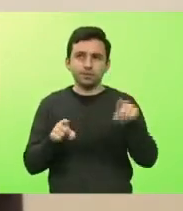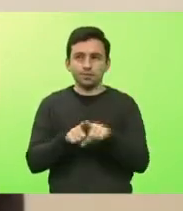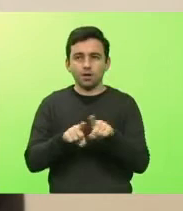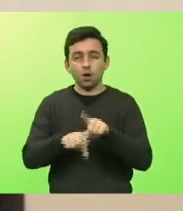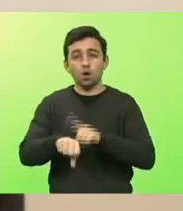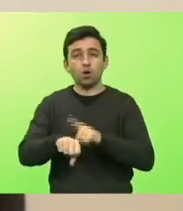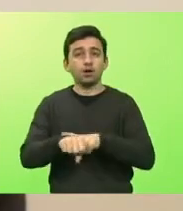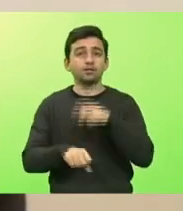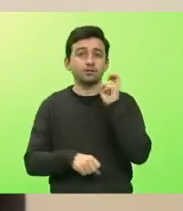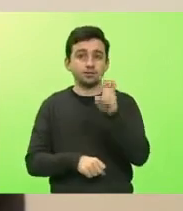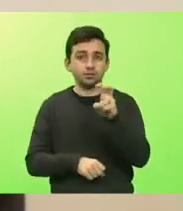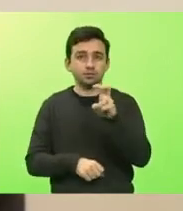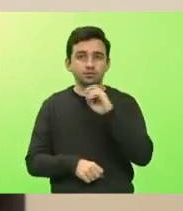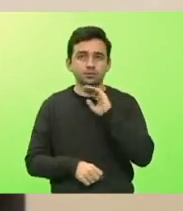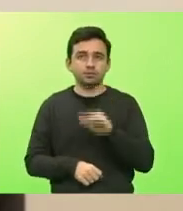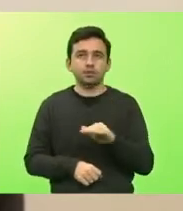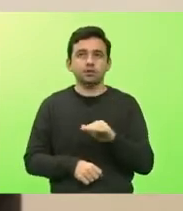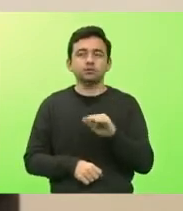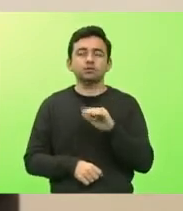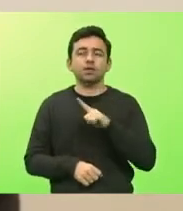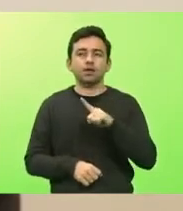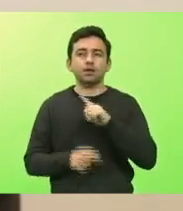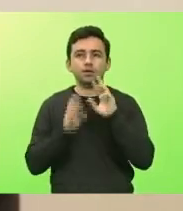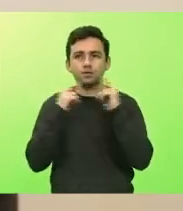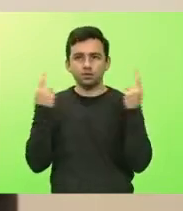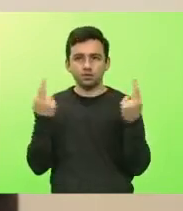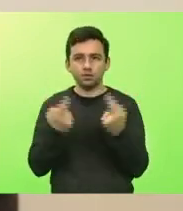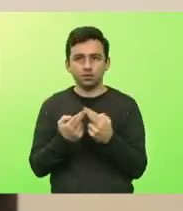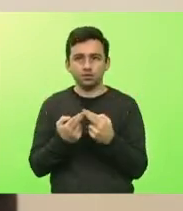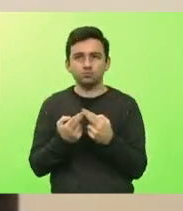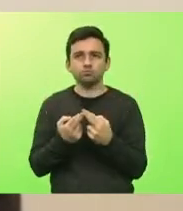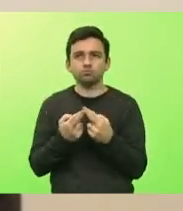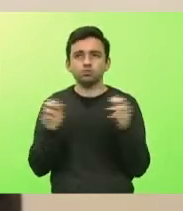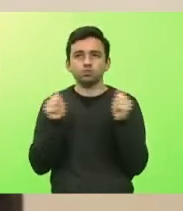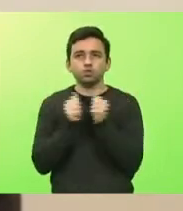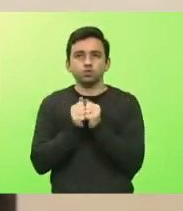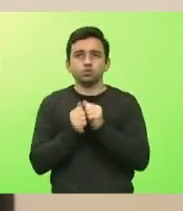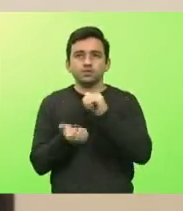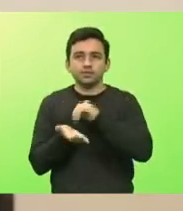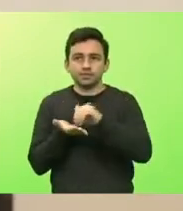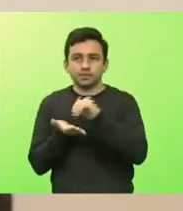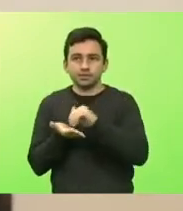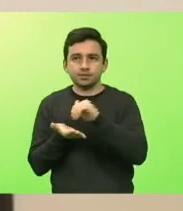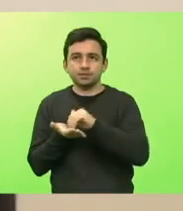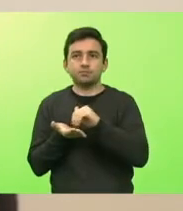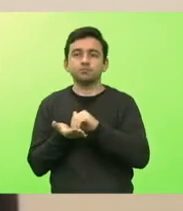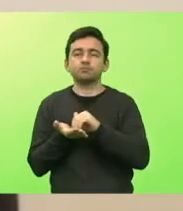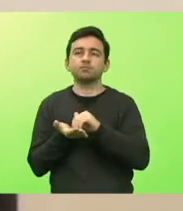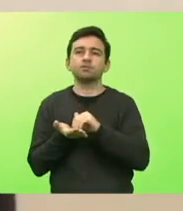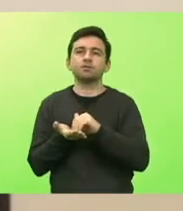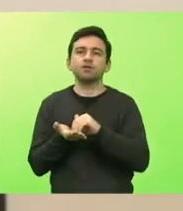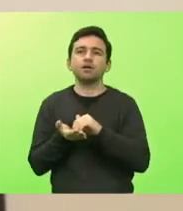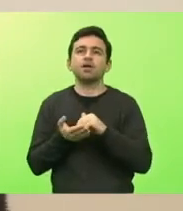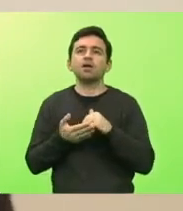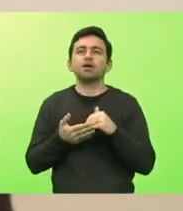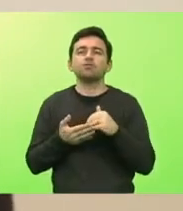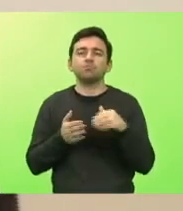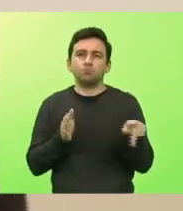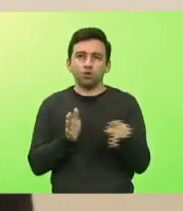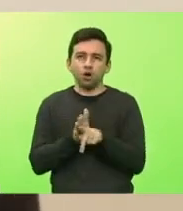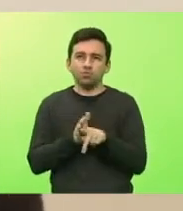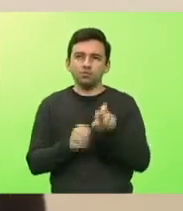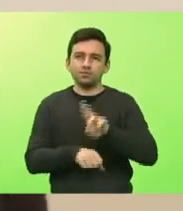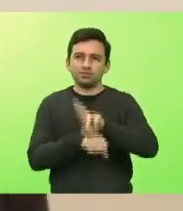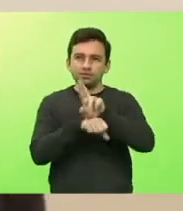horas, nós vamos ter uma audiência online com o secretário, que foi intermediada pelo deputado Sopelsa, eu